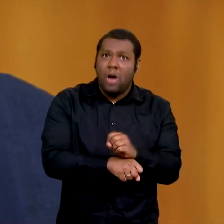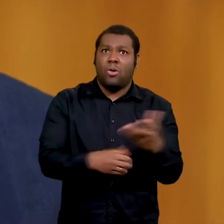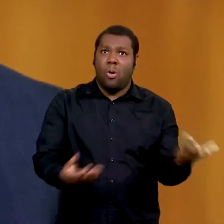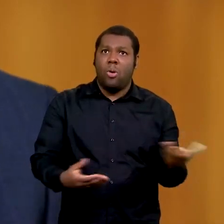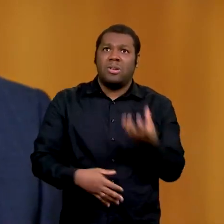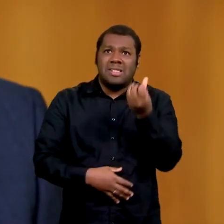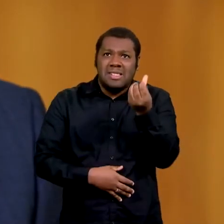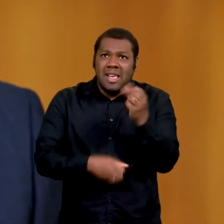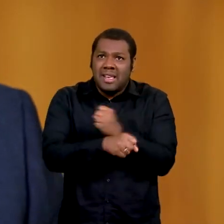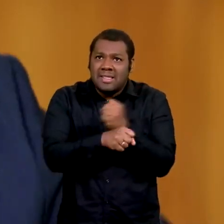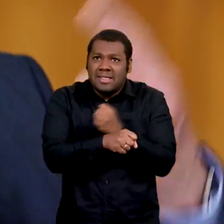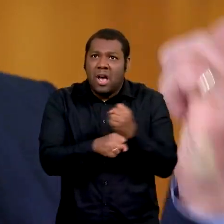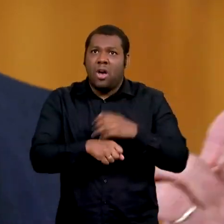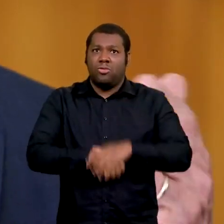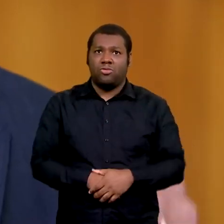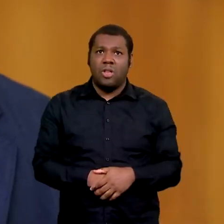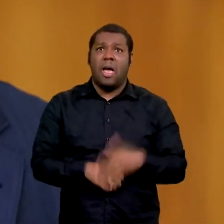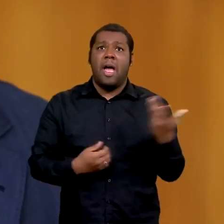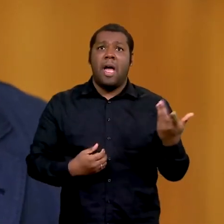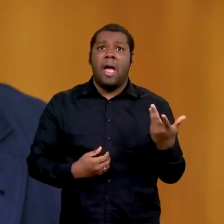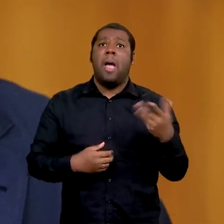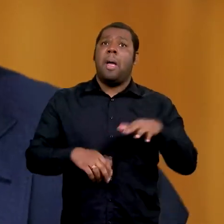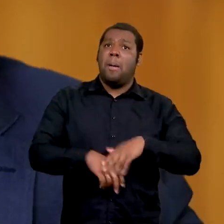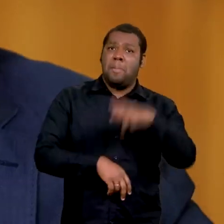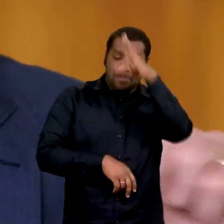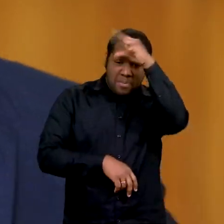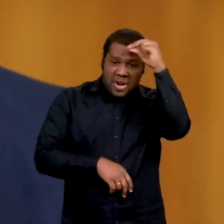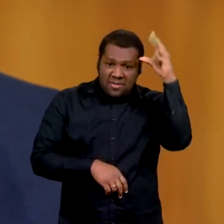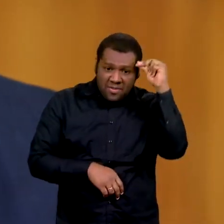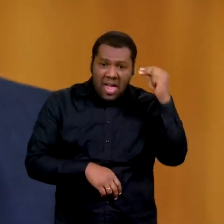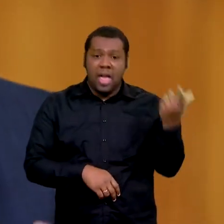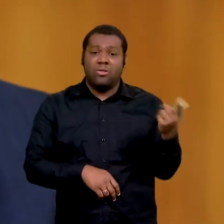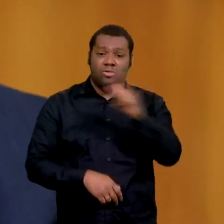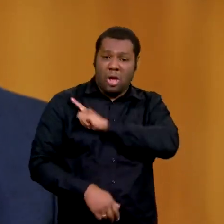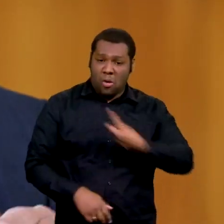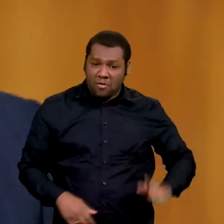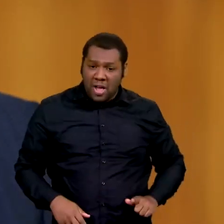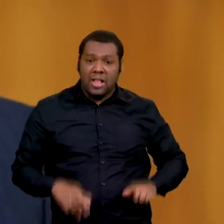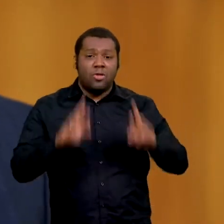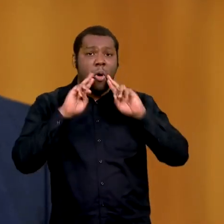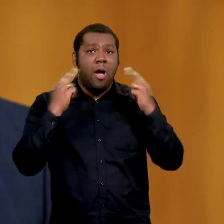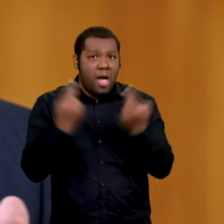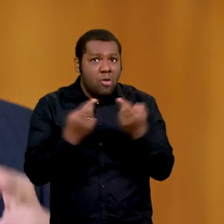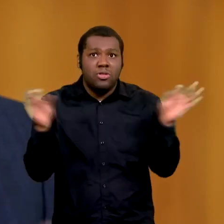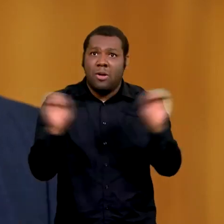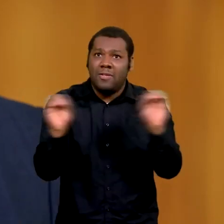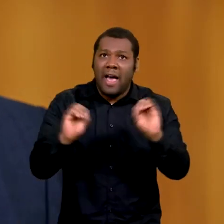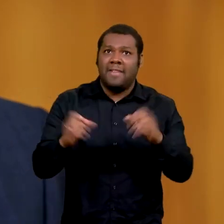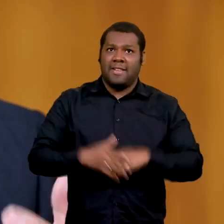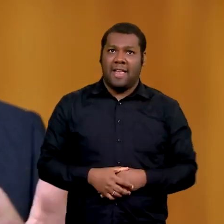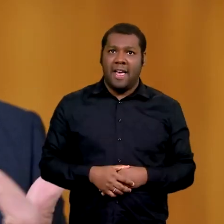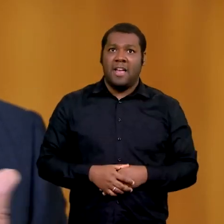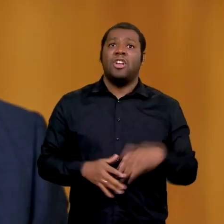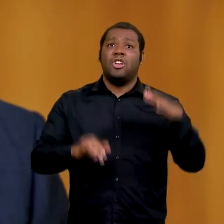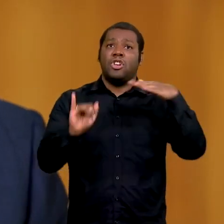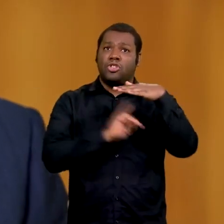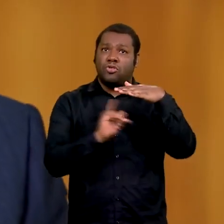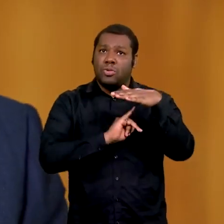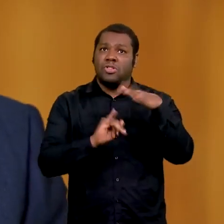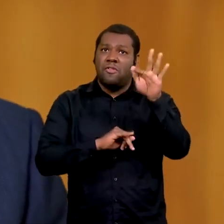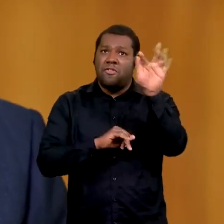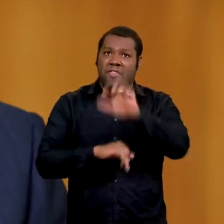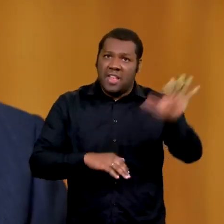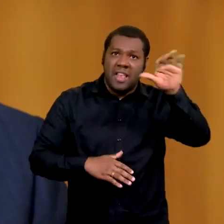país ficou sete anos tem reunir Prefeito tem reunir governadores esse conselho vamos lá agora então vamos lançar neste mês de julho